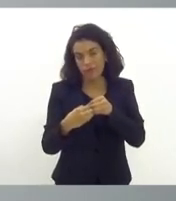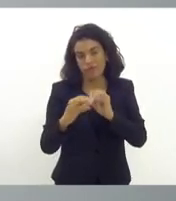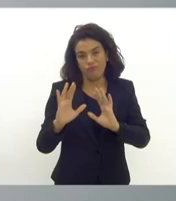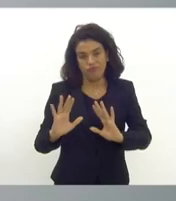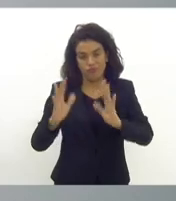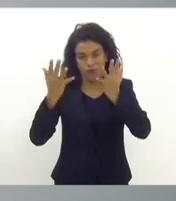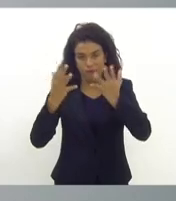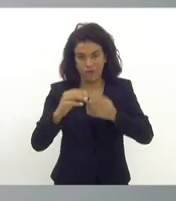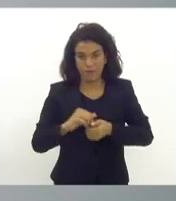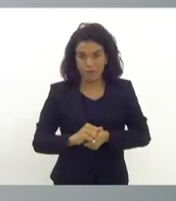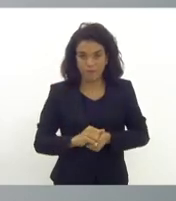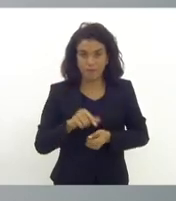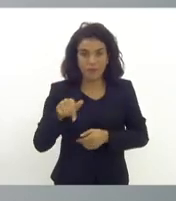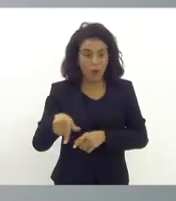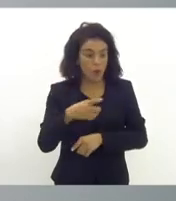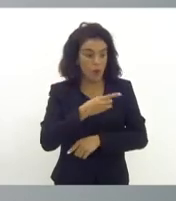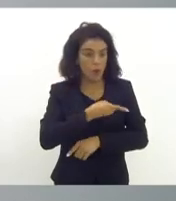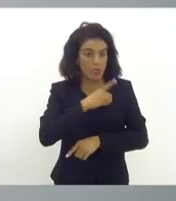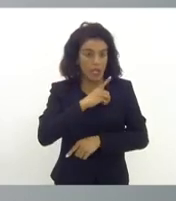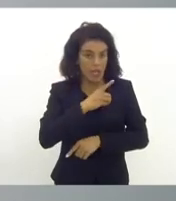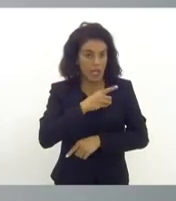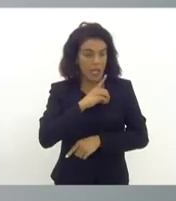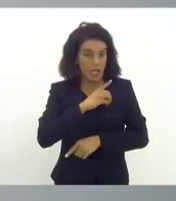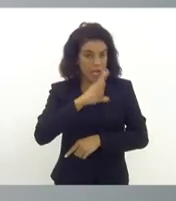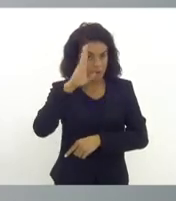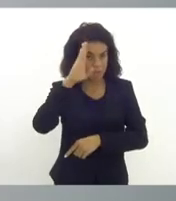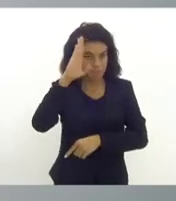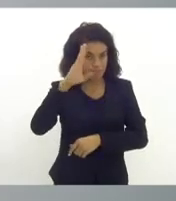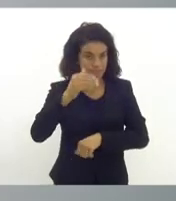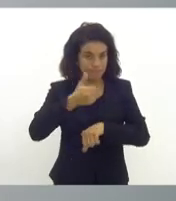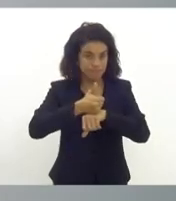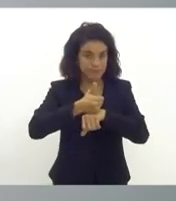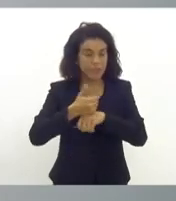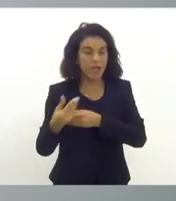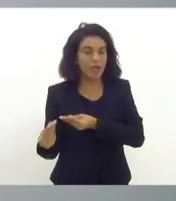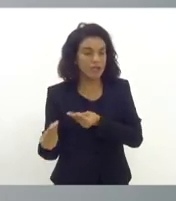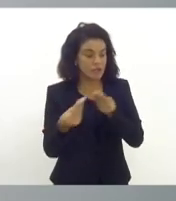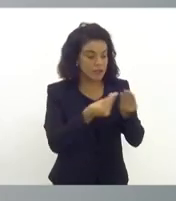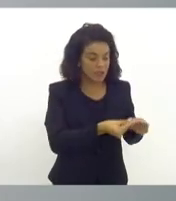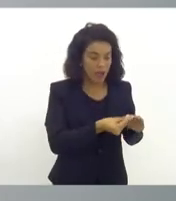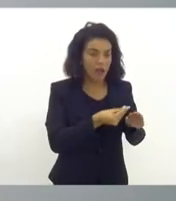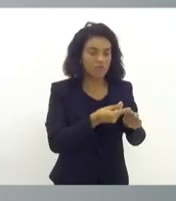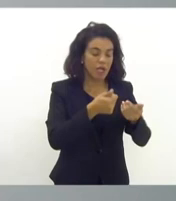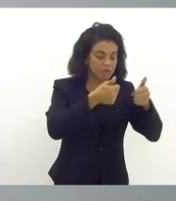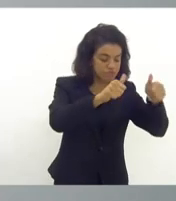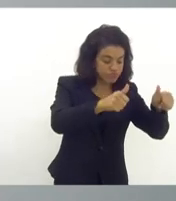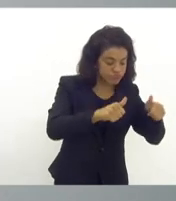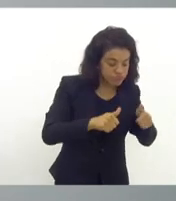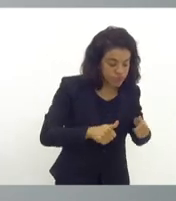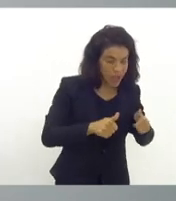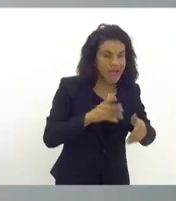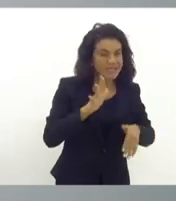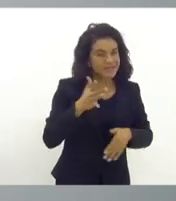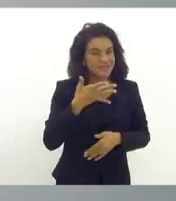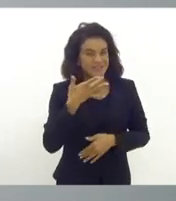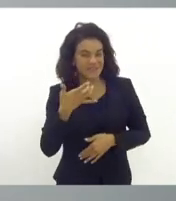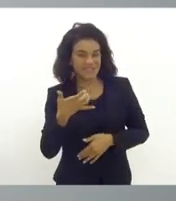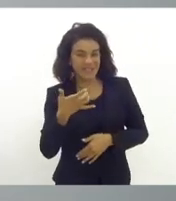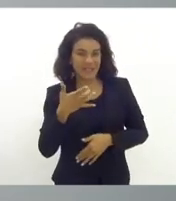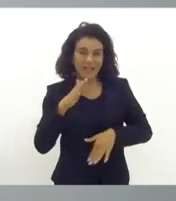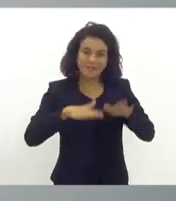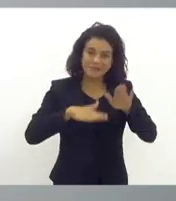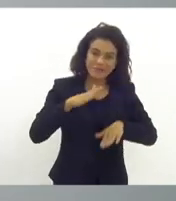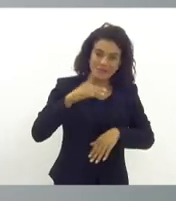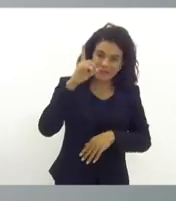ocorrer então ele é direcionado ao delegado titular de cada delegacia isso às vezes é facilita também dificulta no carnaval passado